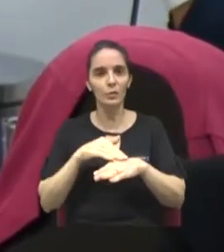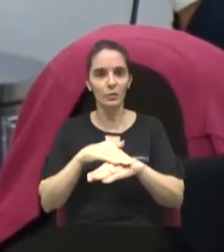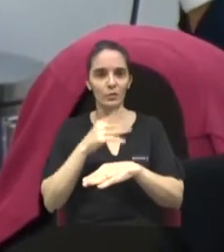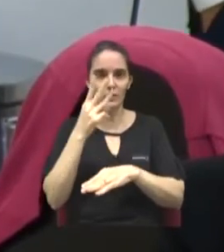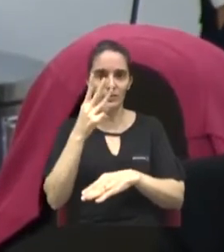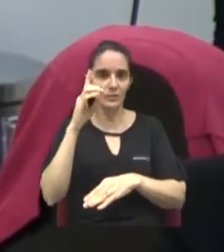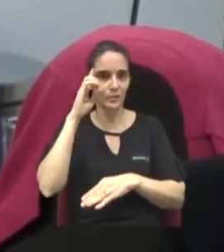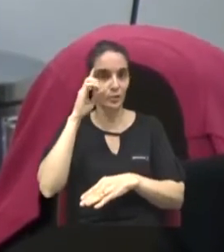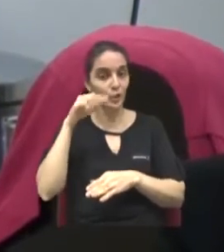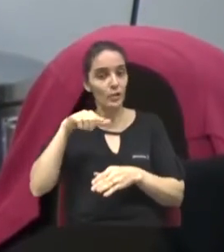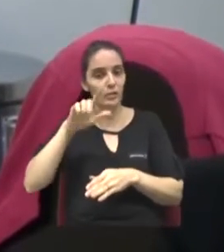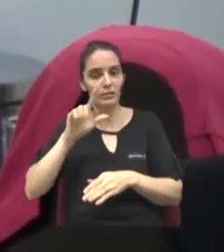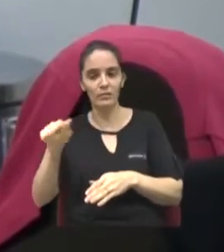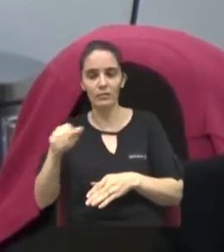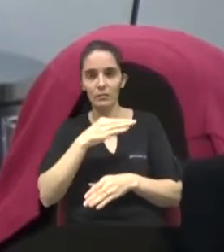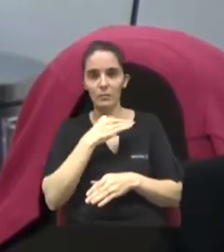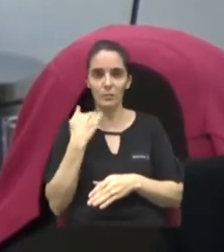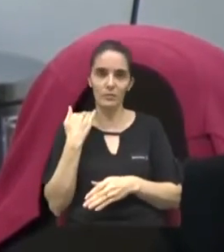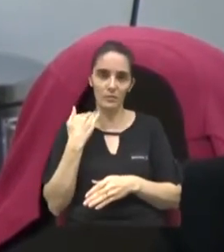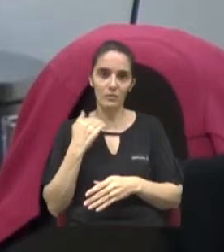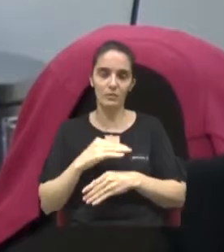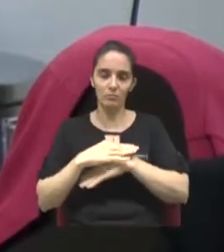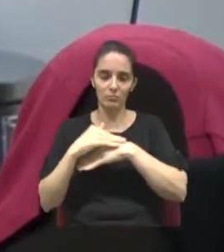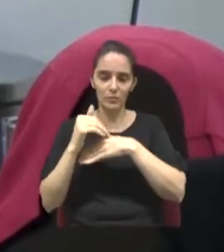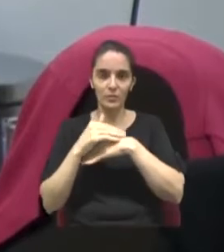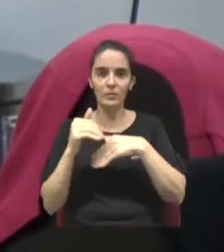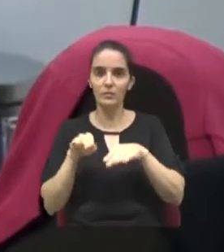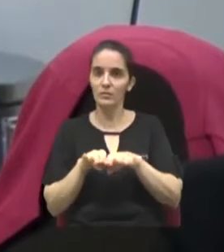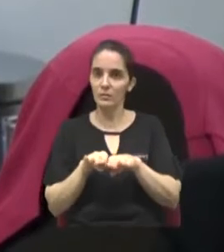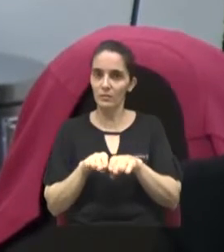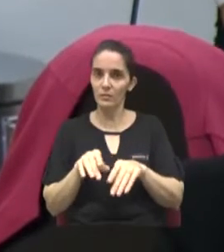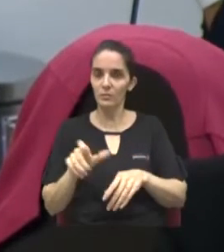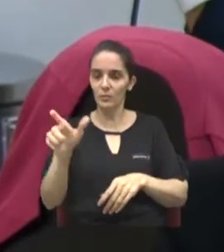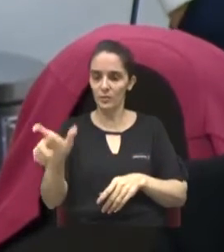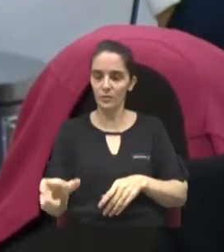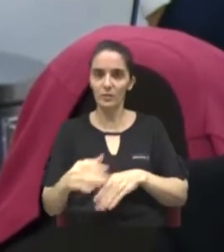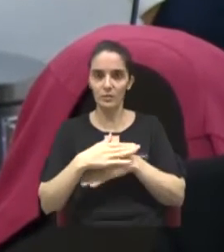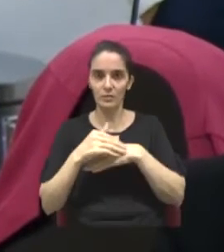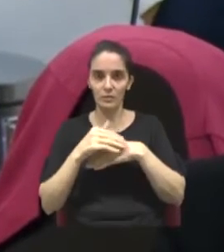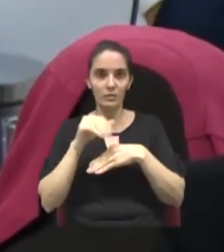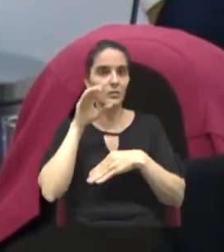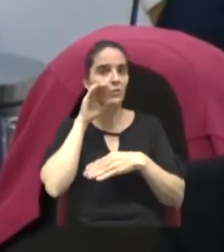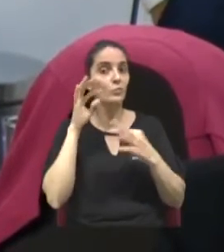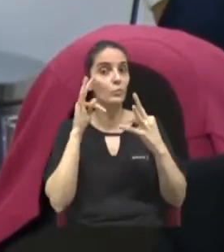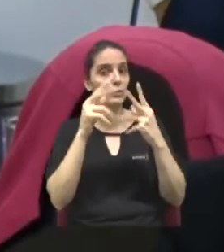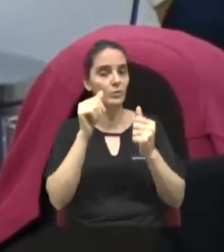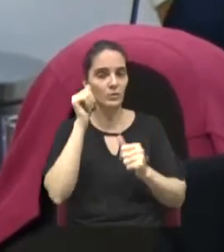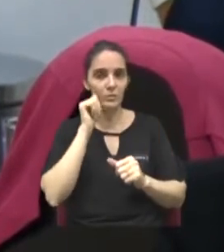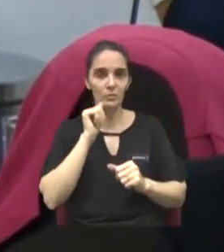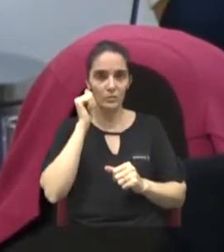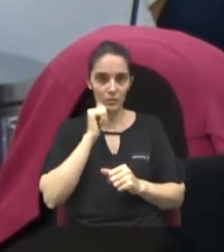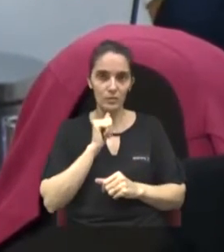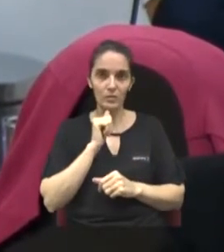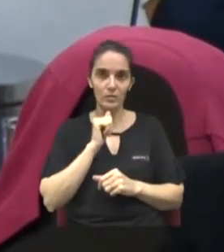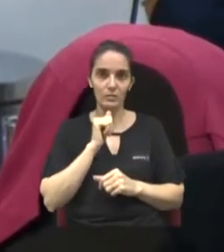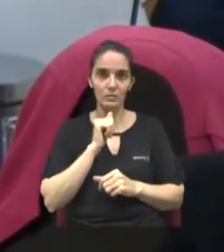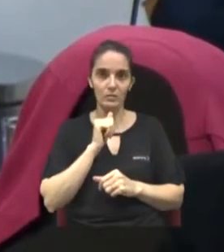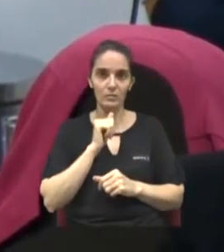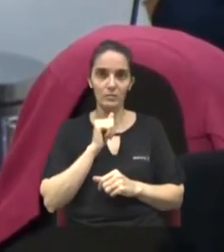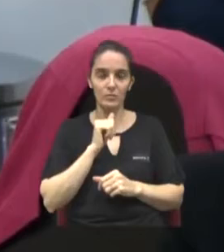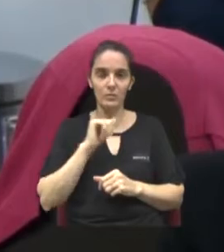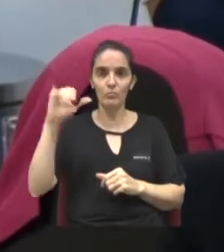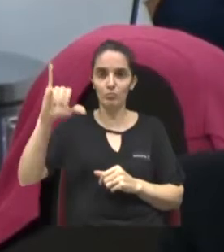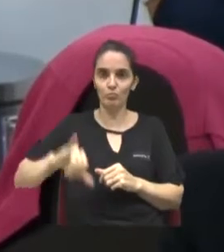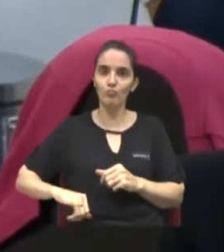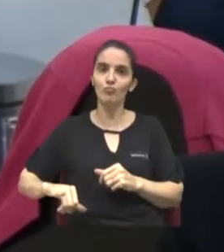dias antes e poder acalentá-la. E eu sei que ela tinha um carinho muito especial por mim e por todas as mulheres que realmente sofreram